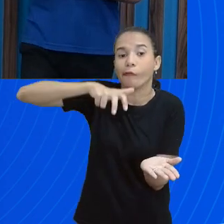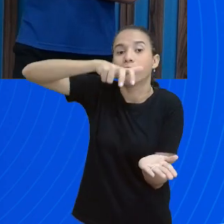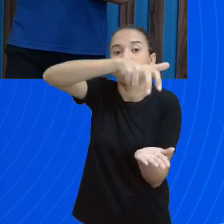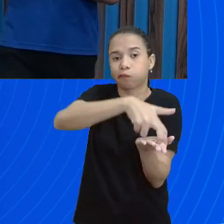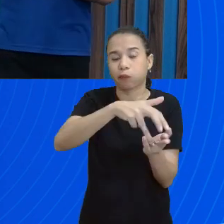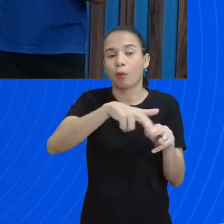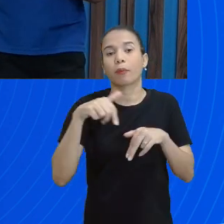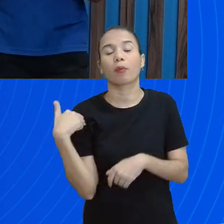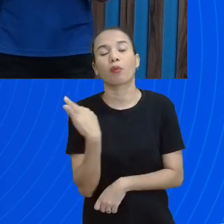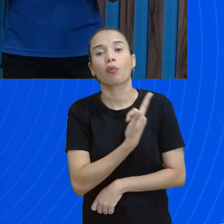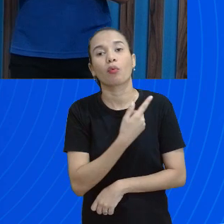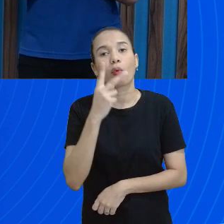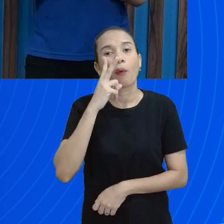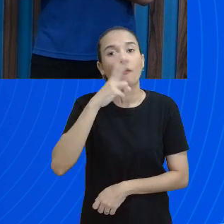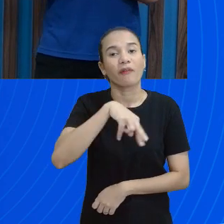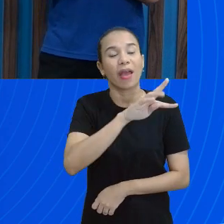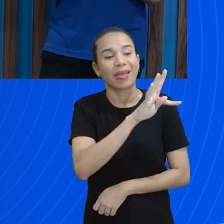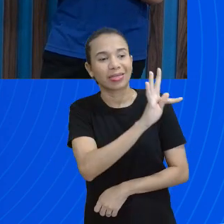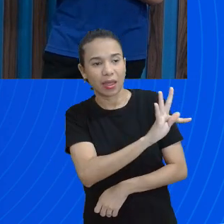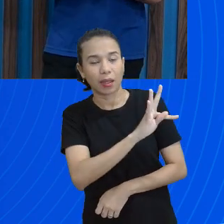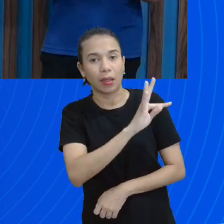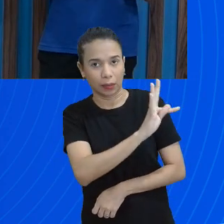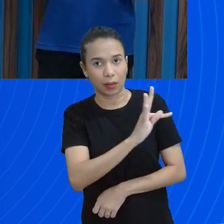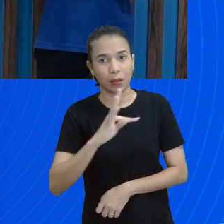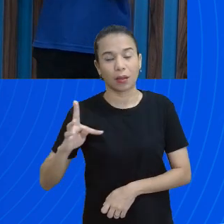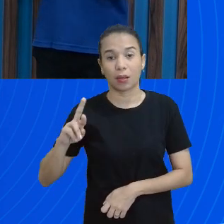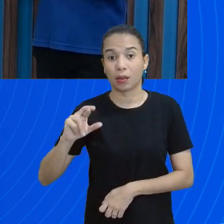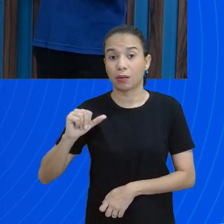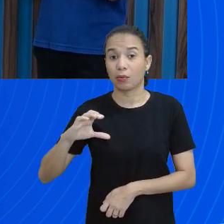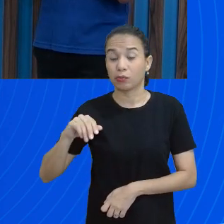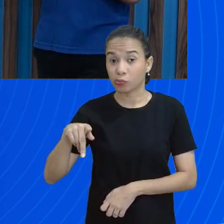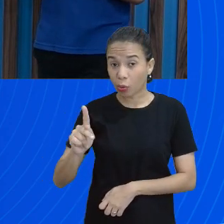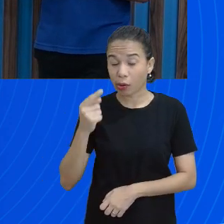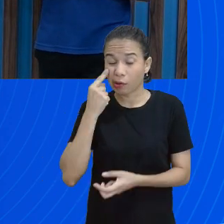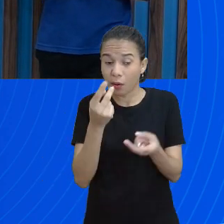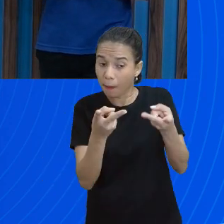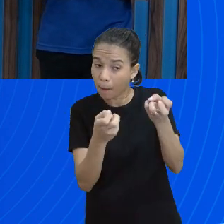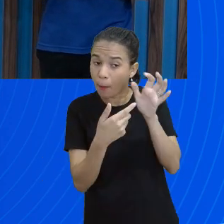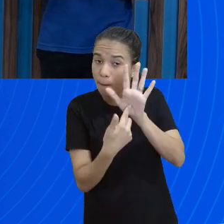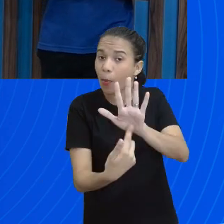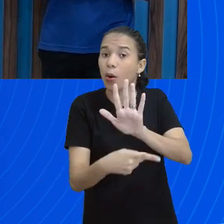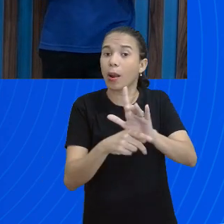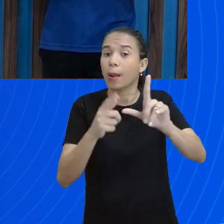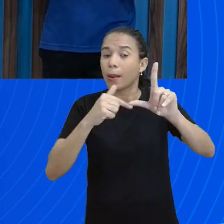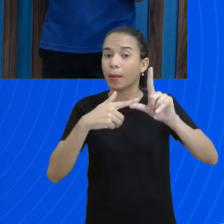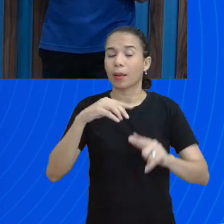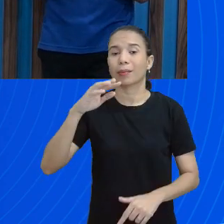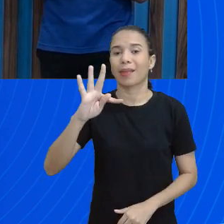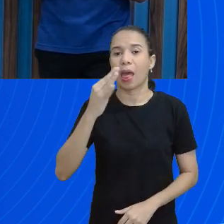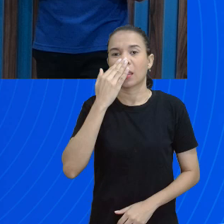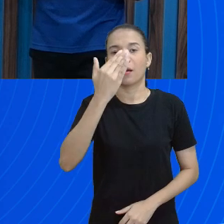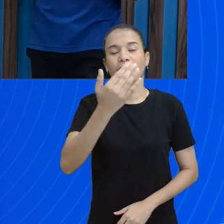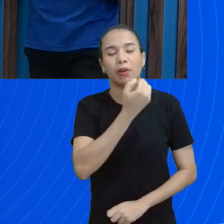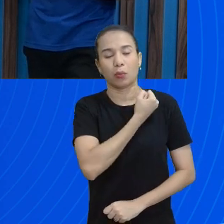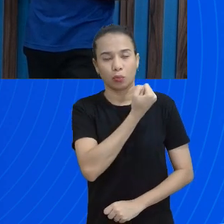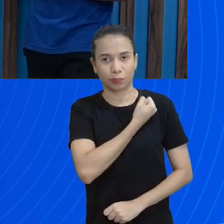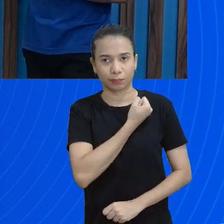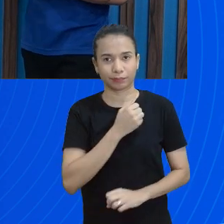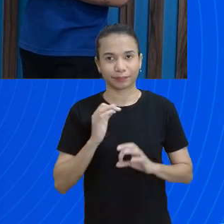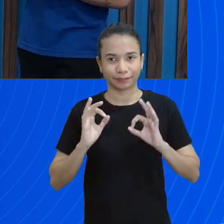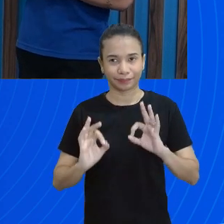a gente vê o T ali de track identificado na frente de cada numeração